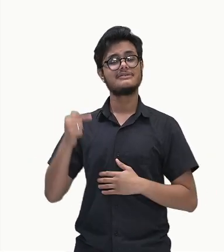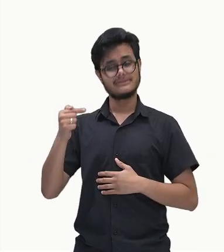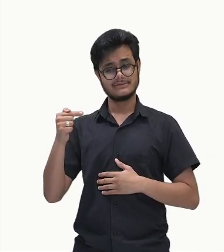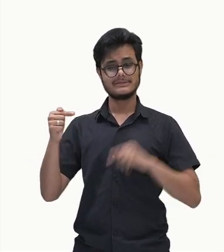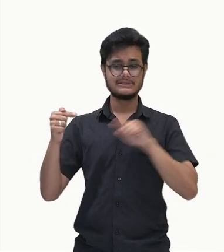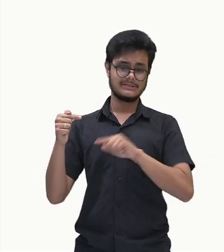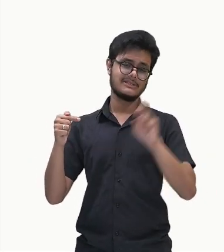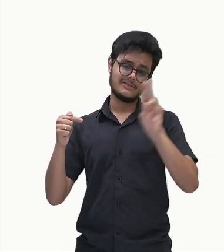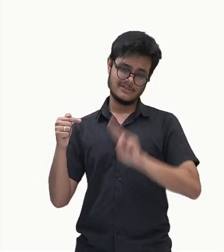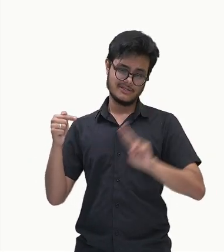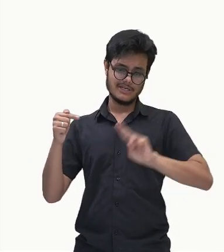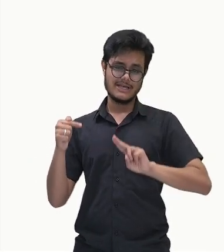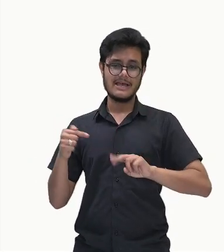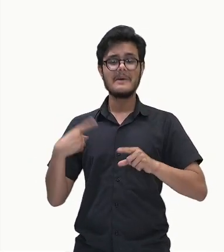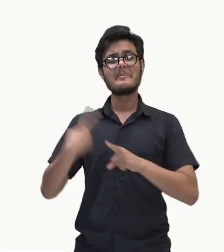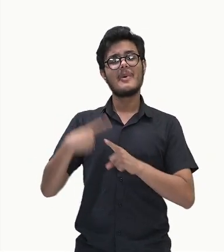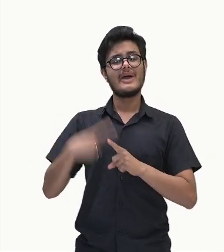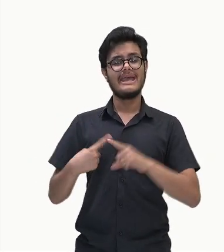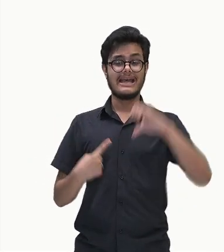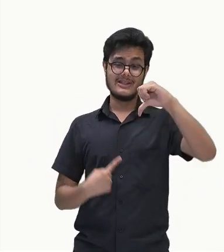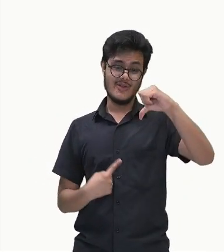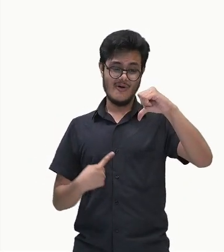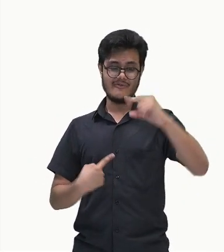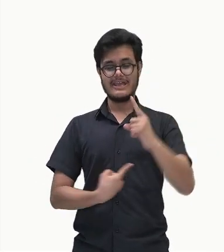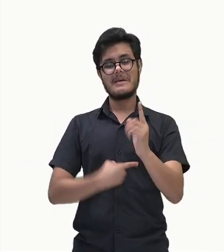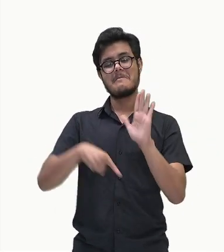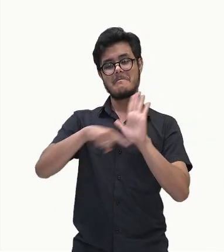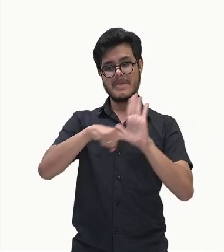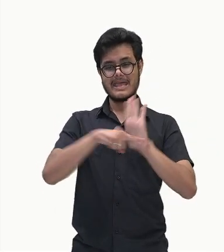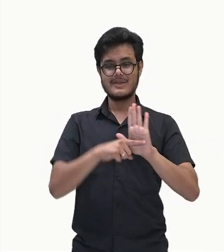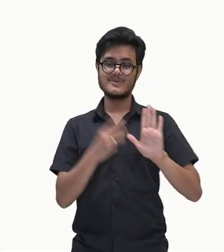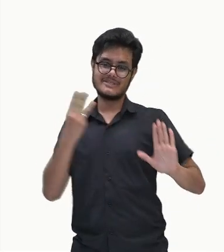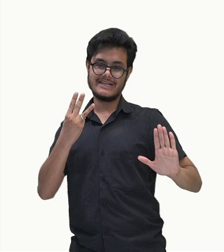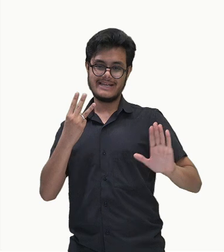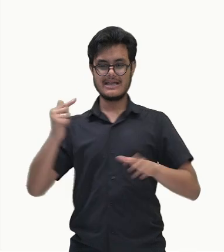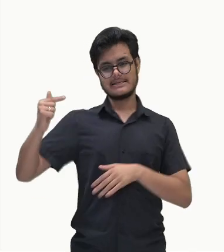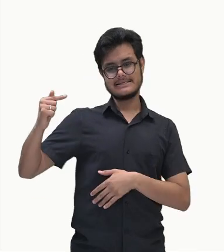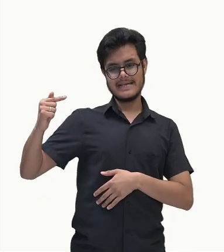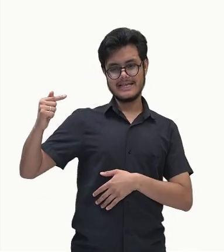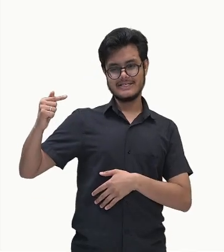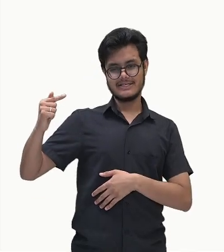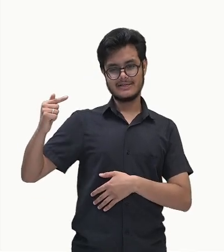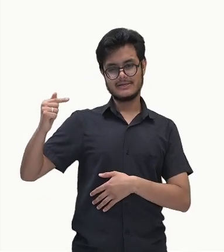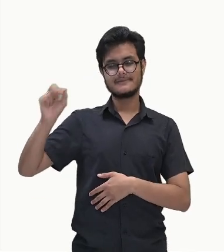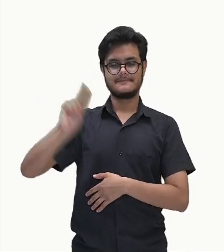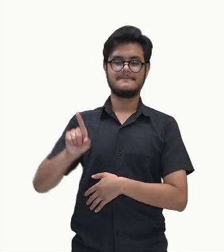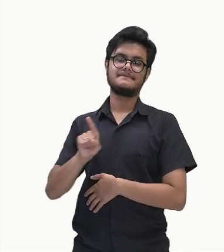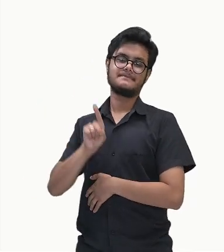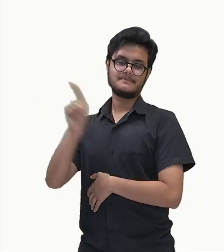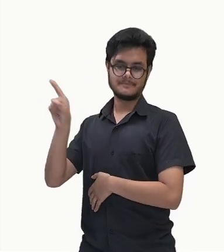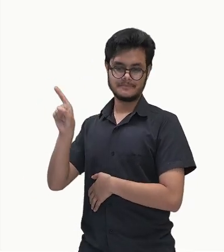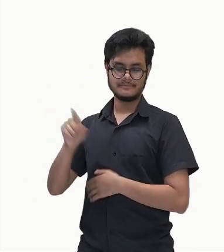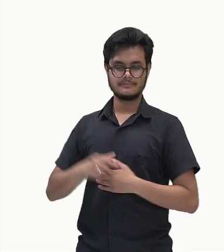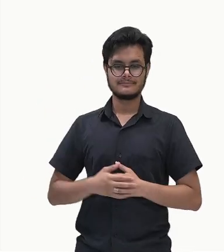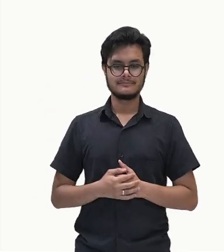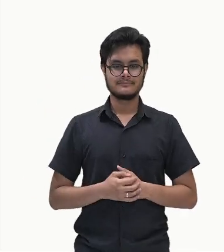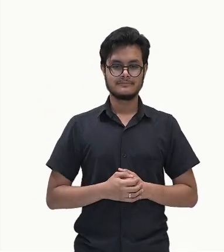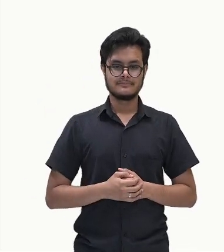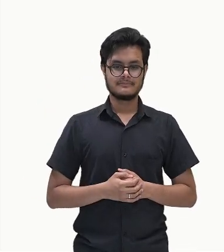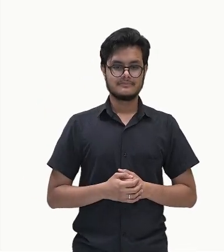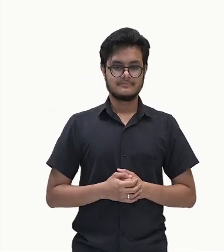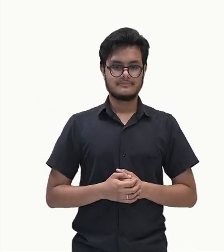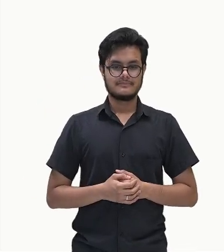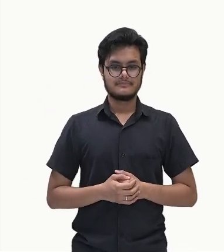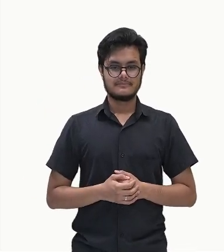usamos 1 2 3 vamos ter sete opções aqui para o terceiro algarismo então a gente